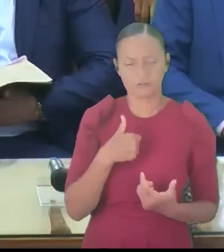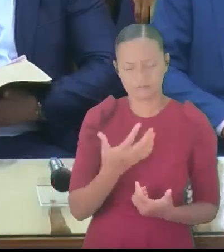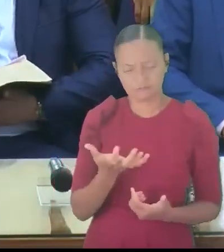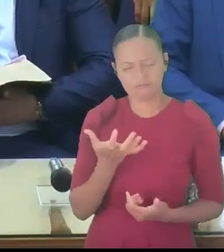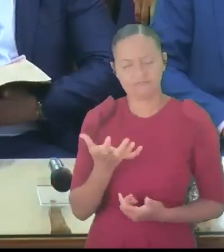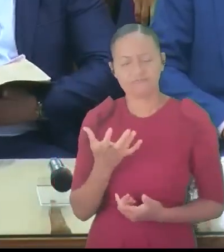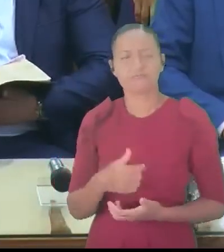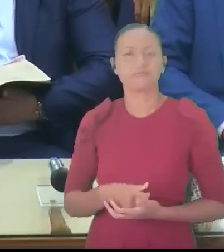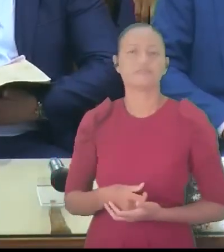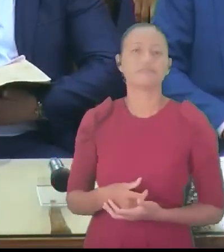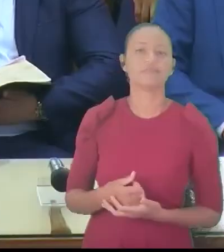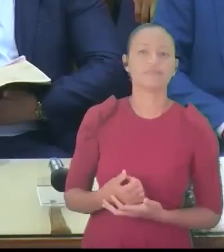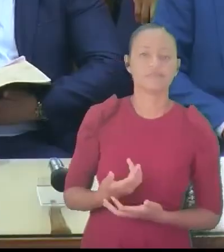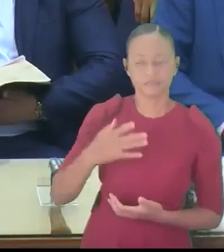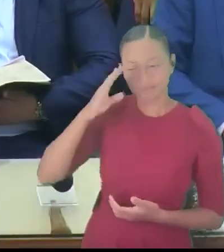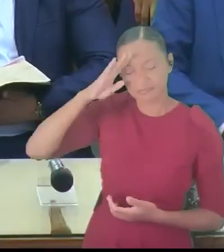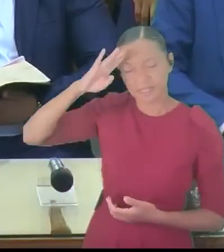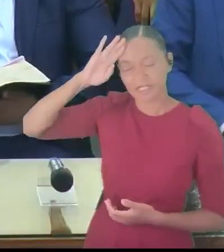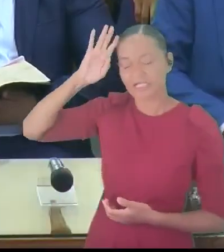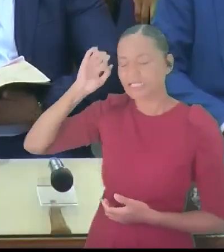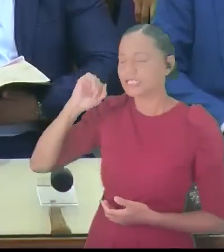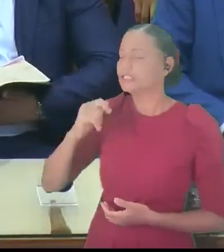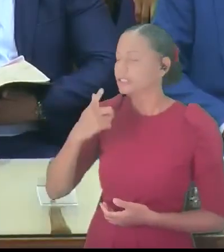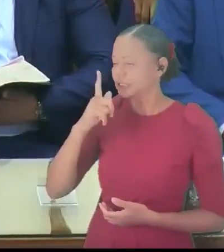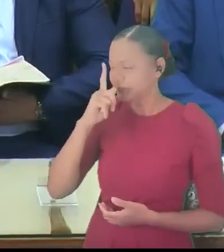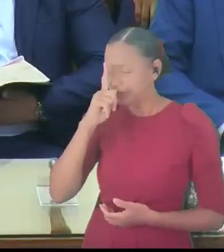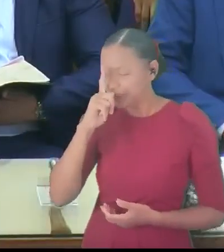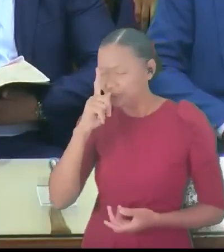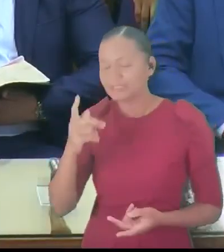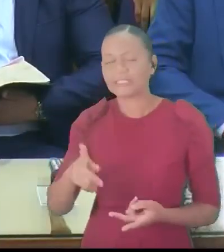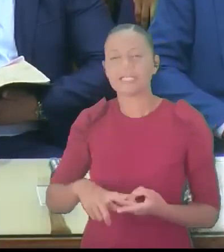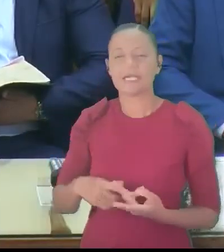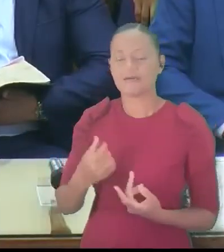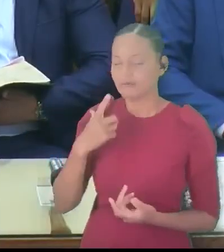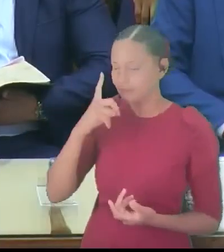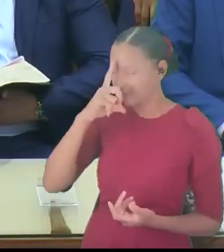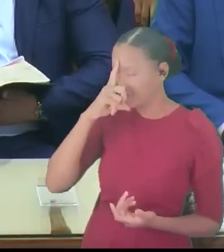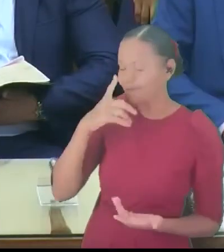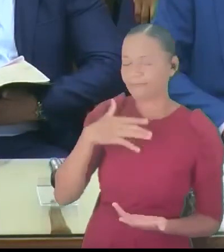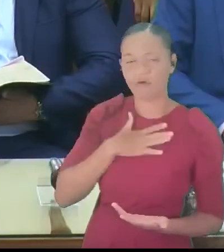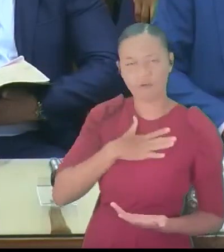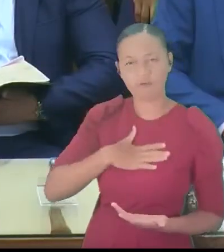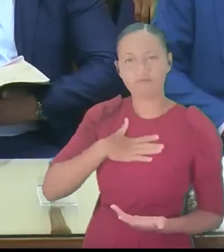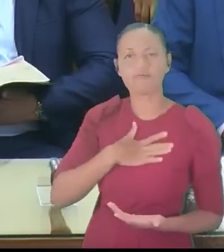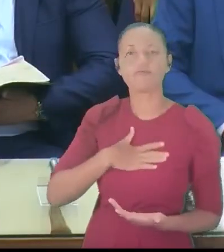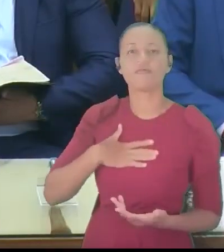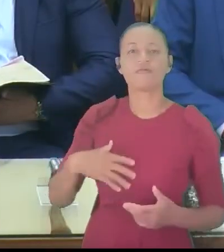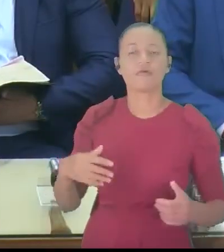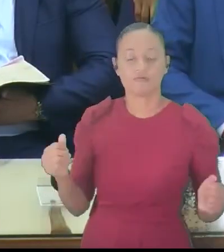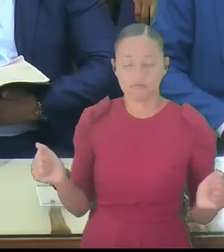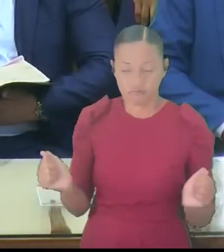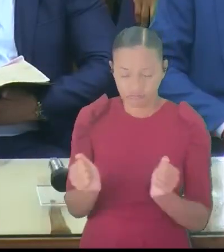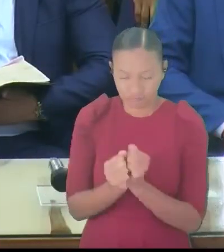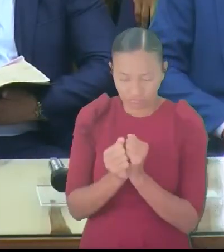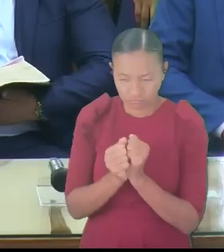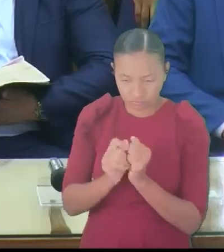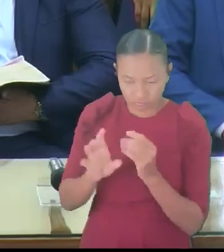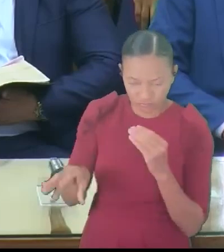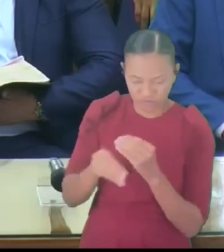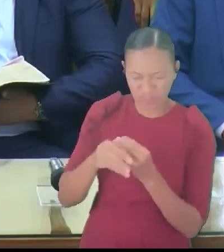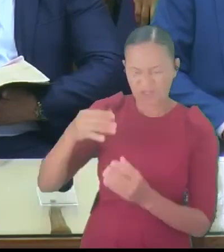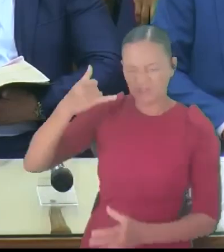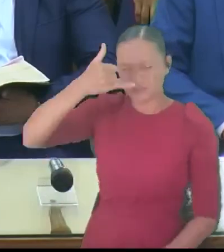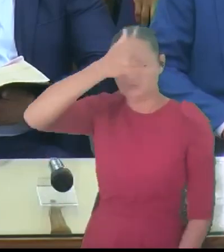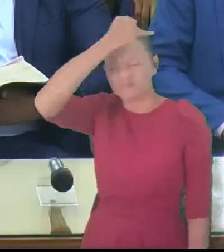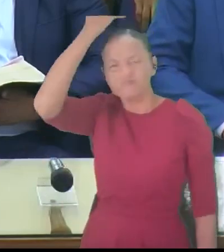ser formado pela academia de grego, de latim. Glória a Deus, porque junta a